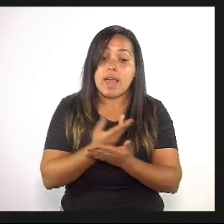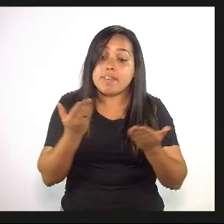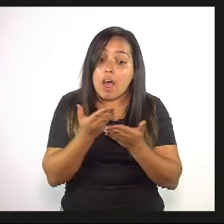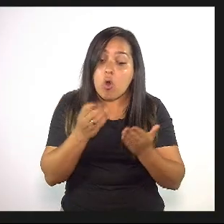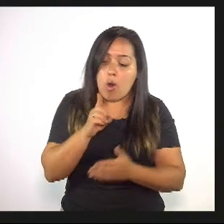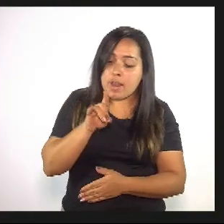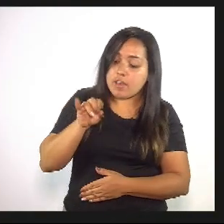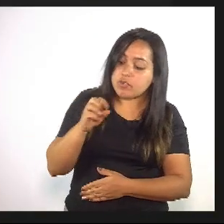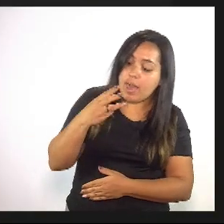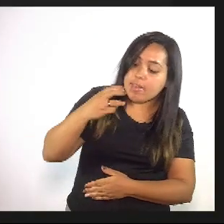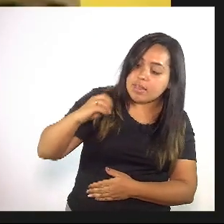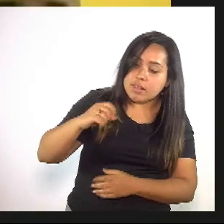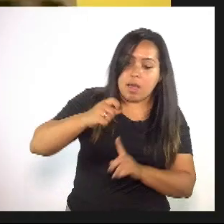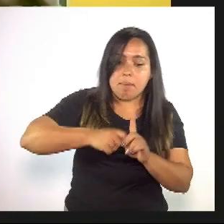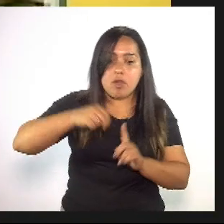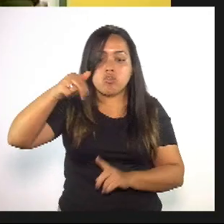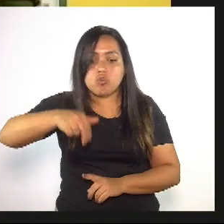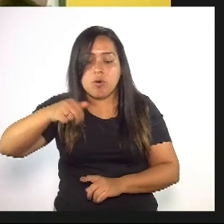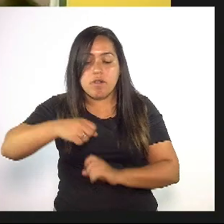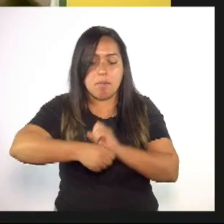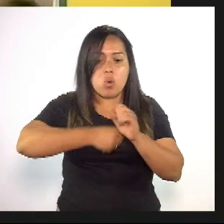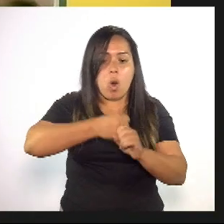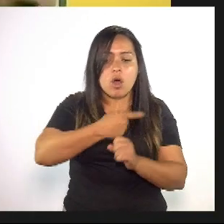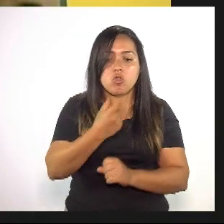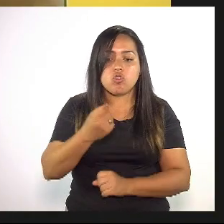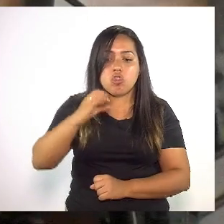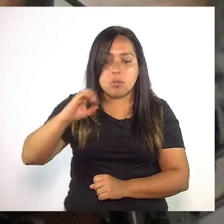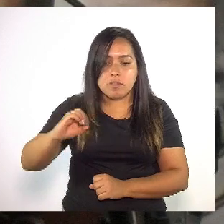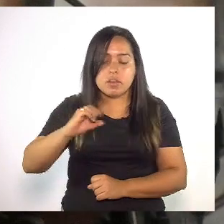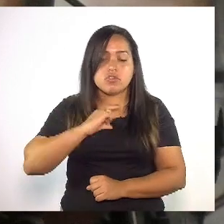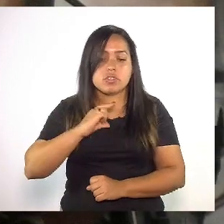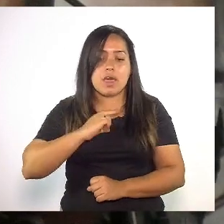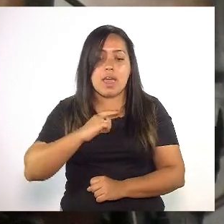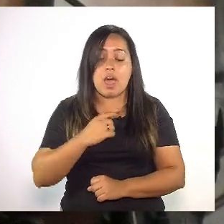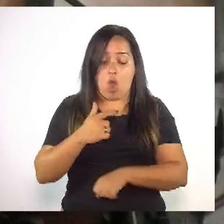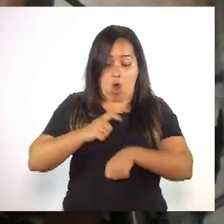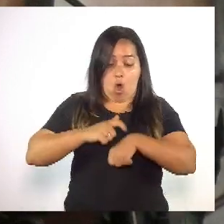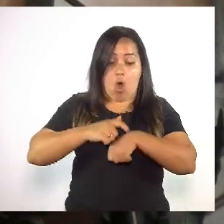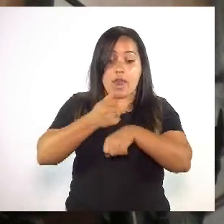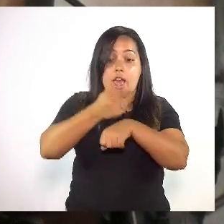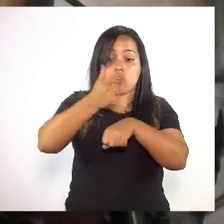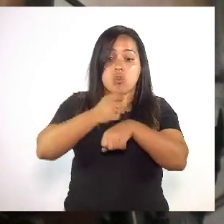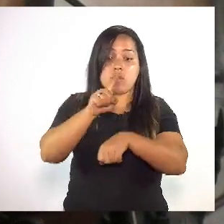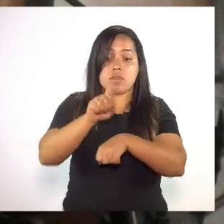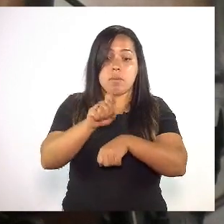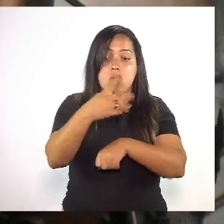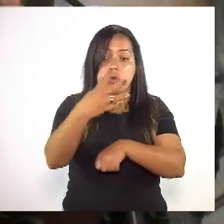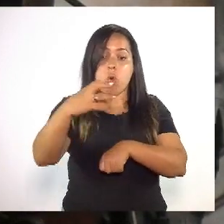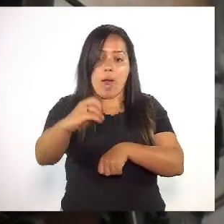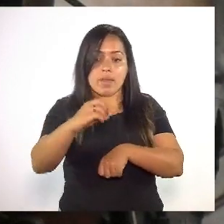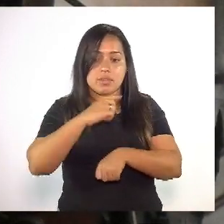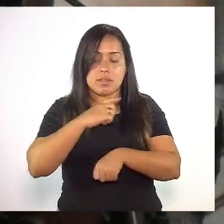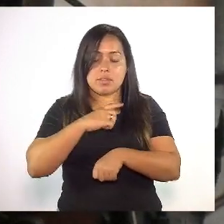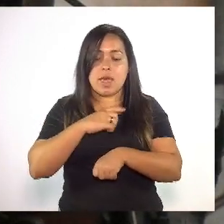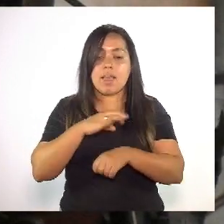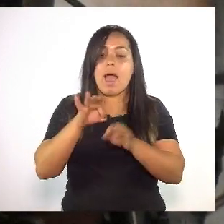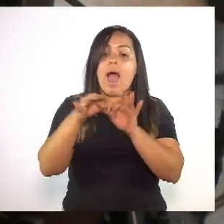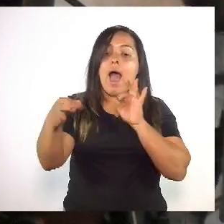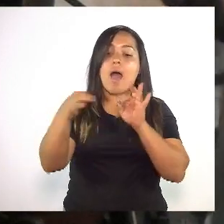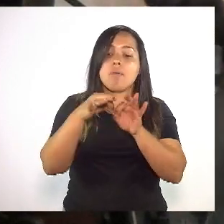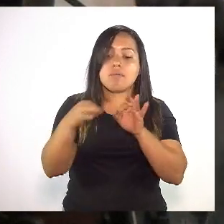30 de novembro de 2020, às 12 horas e 40 minutos, através da plataforma